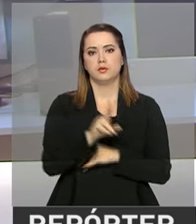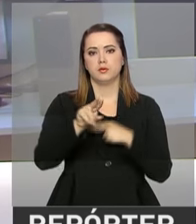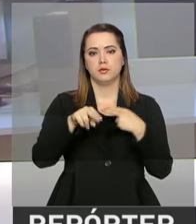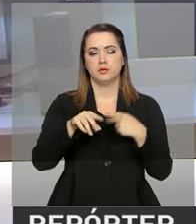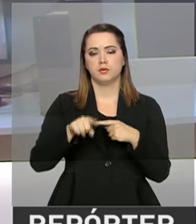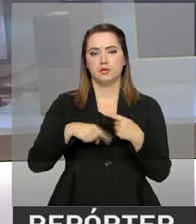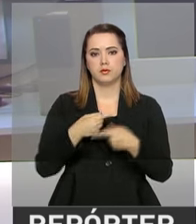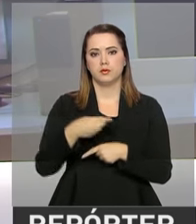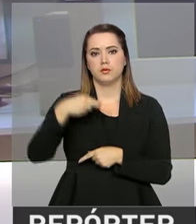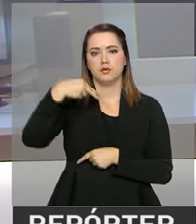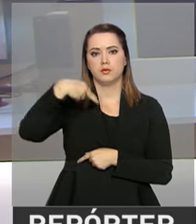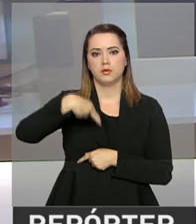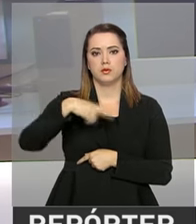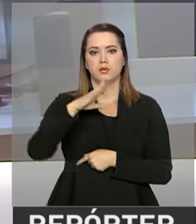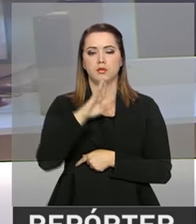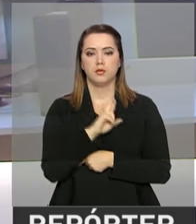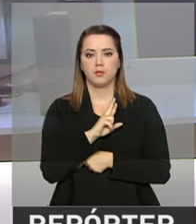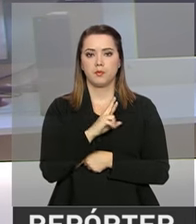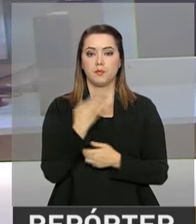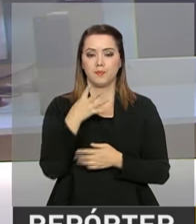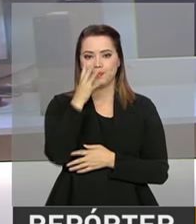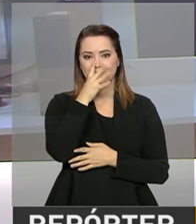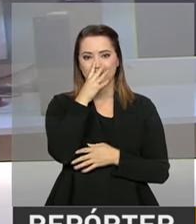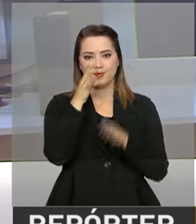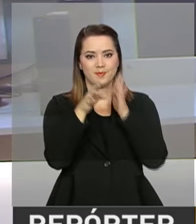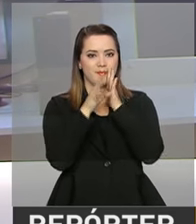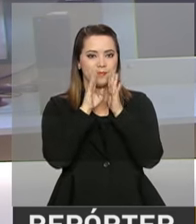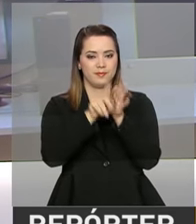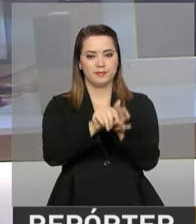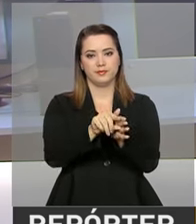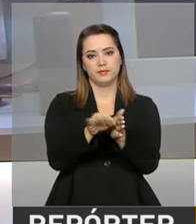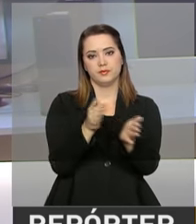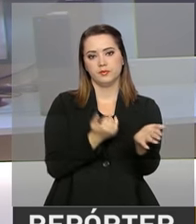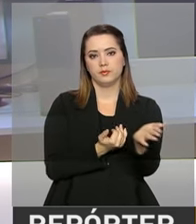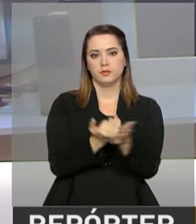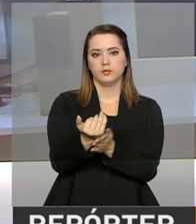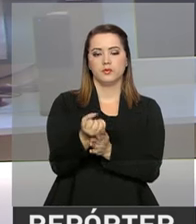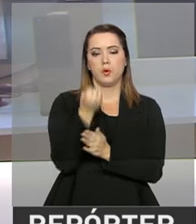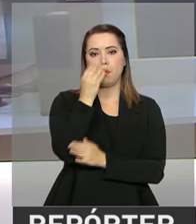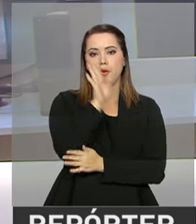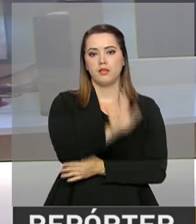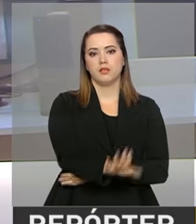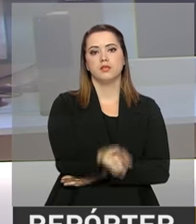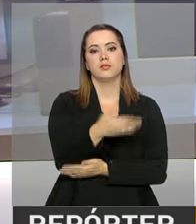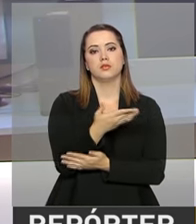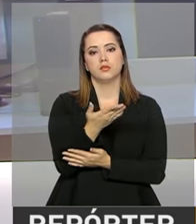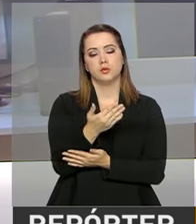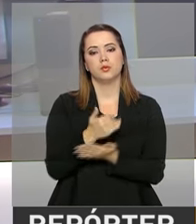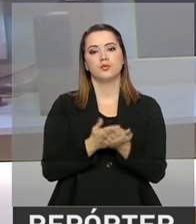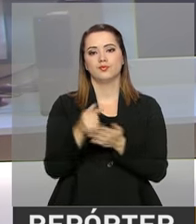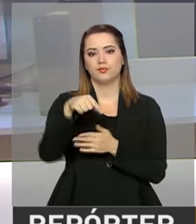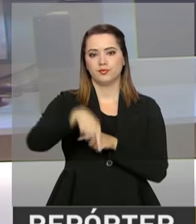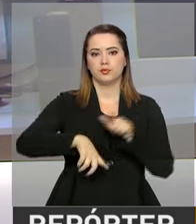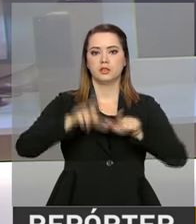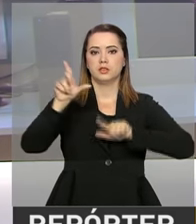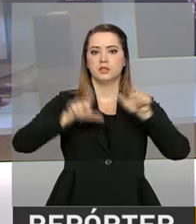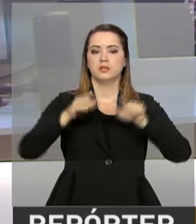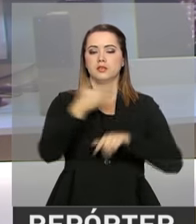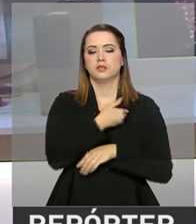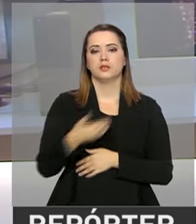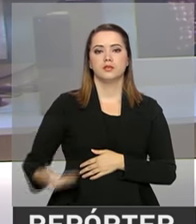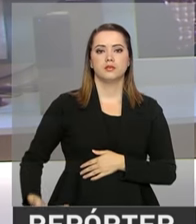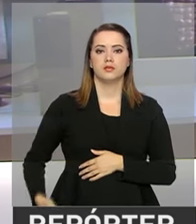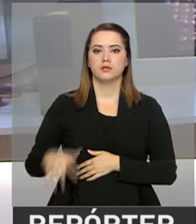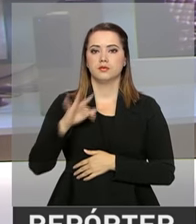5: da tarde na próxima edição do Repórter NBR. Acompanhe também as novidades em nossas redes sociais. Uma boa tarde para você e continue com a gente aqui na